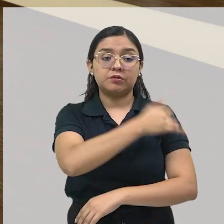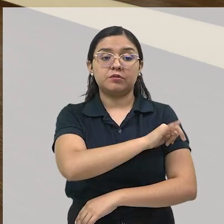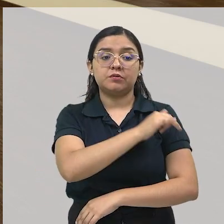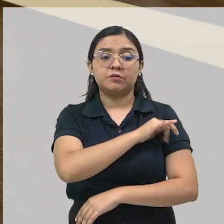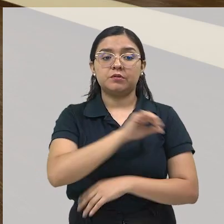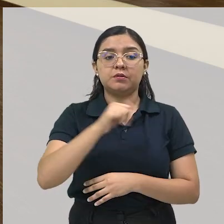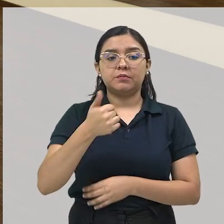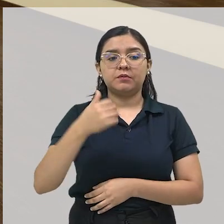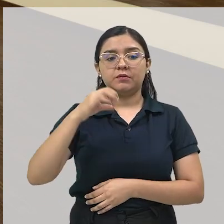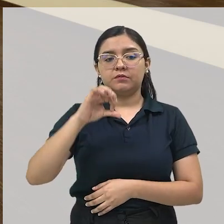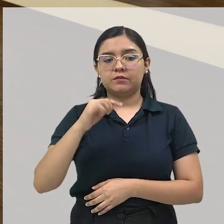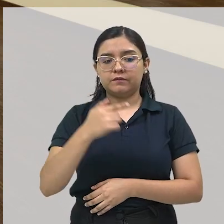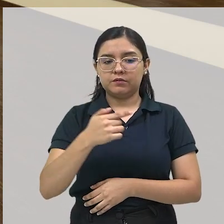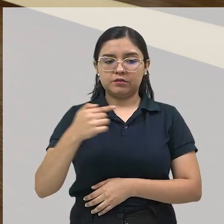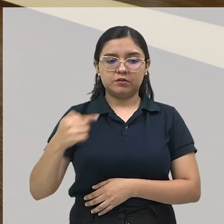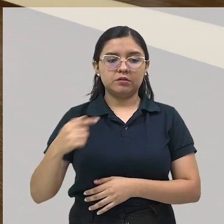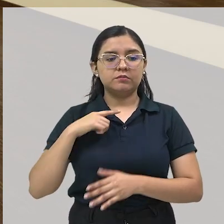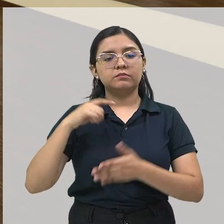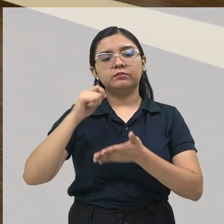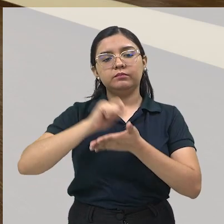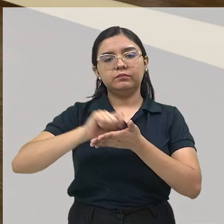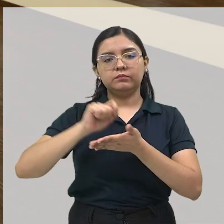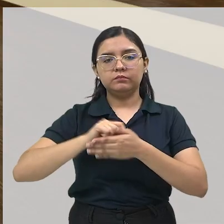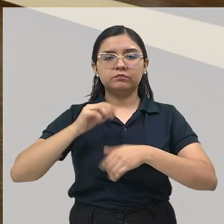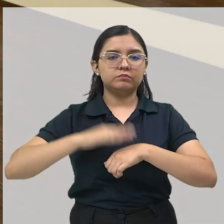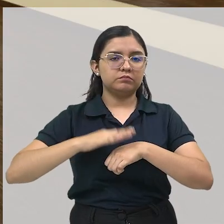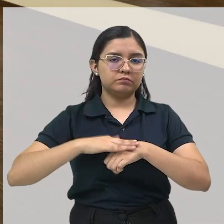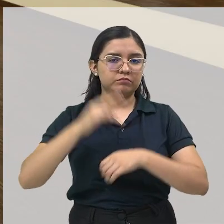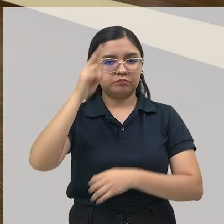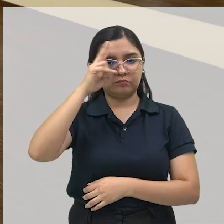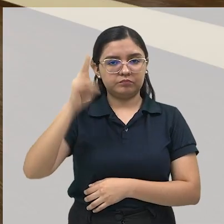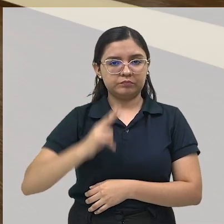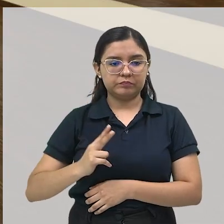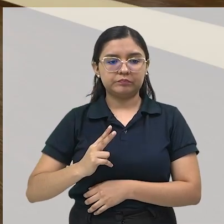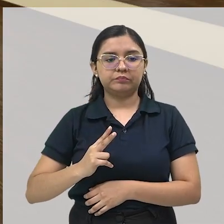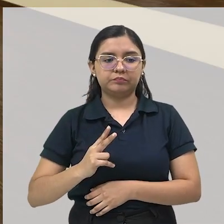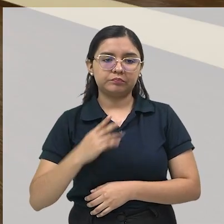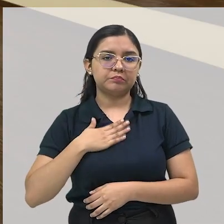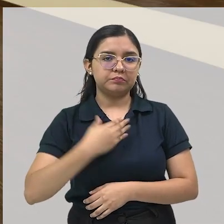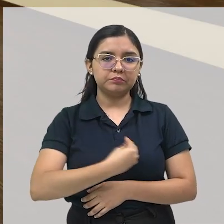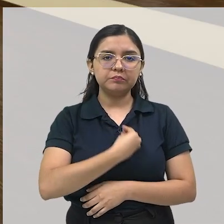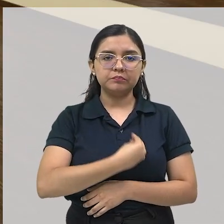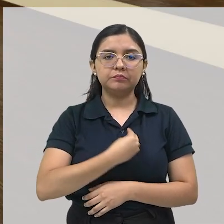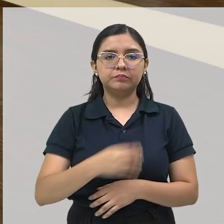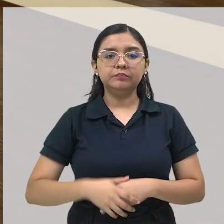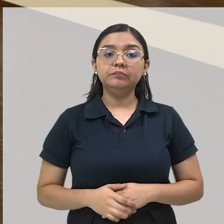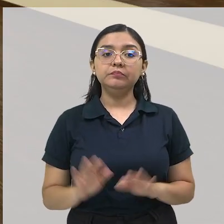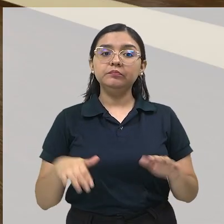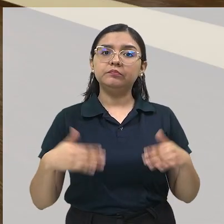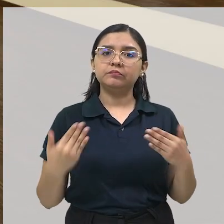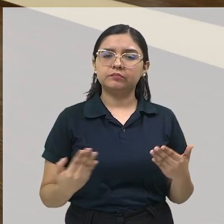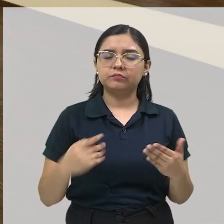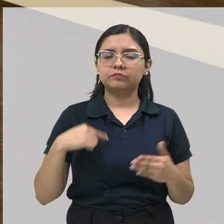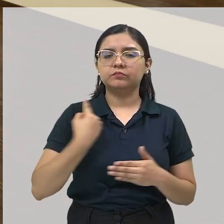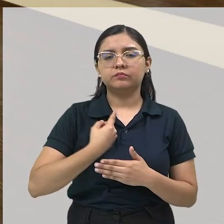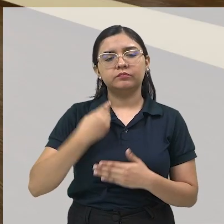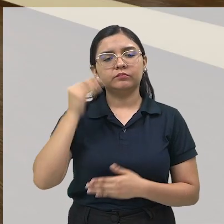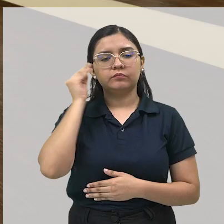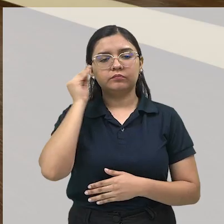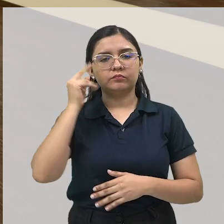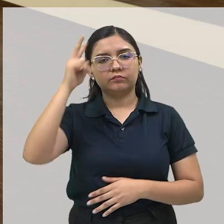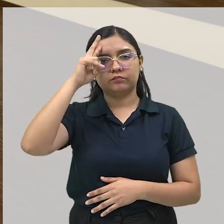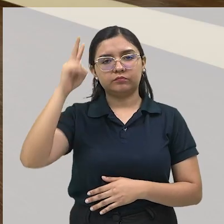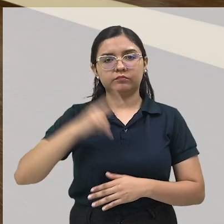E em 1927, ela escreve uma autobiografia intitulada My Life. Então, a gente viu um pouco da história da